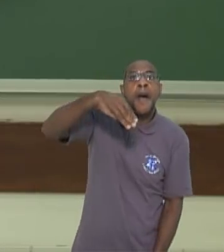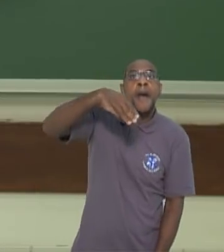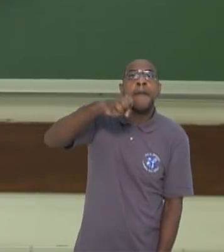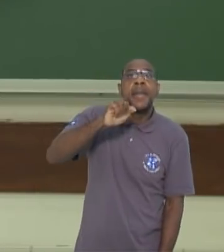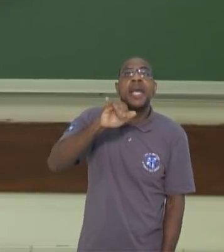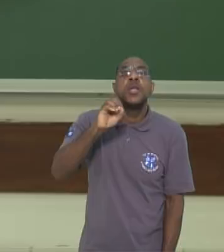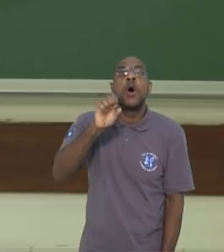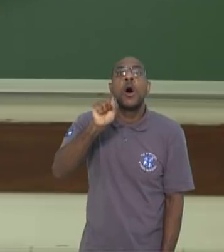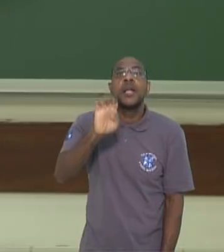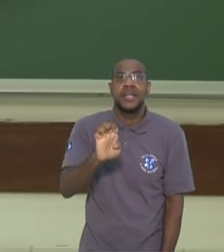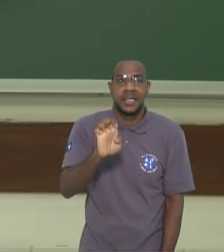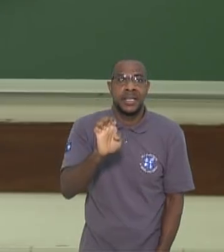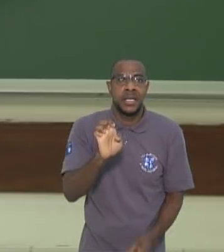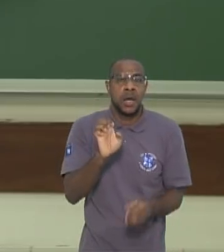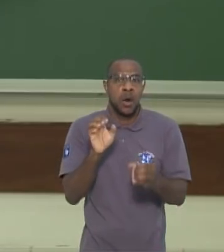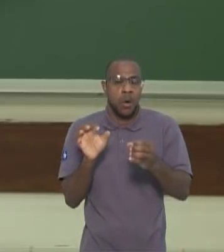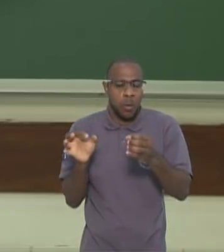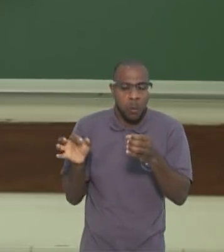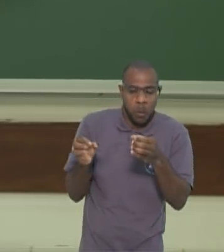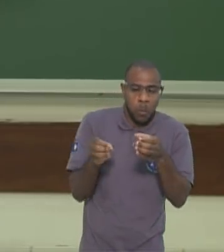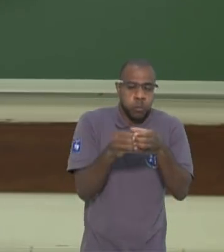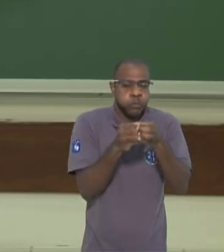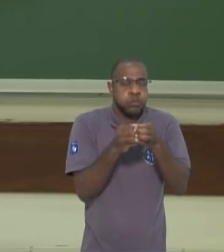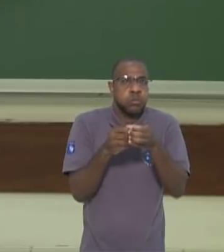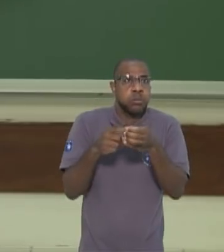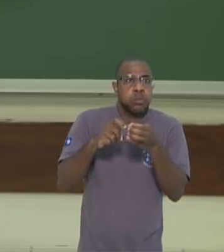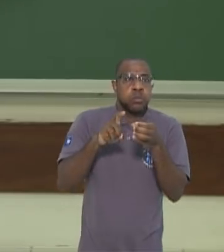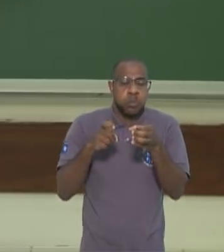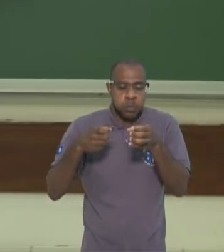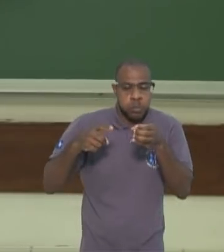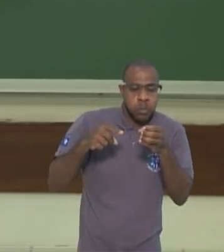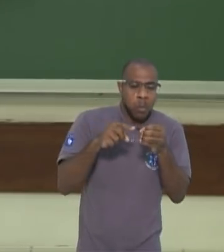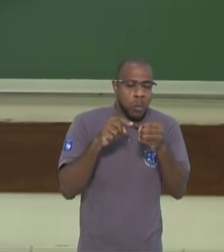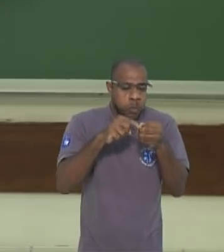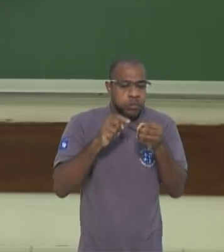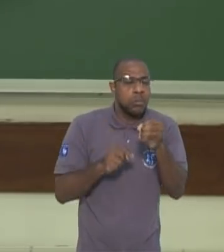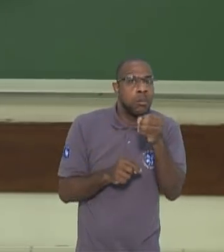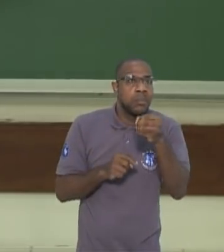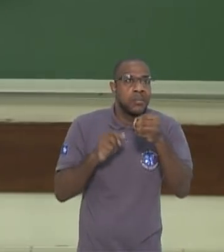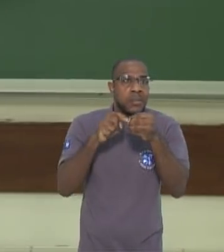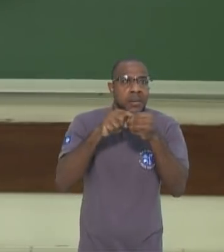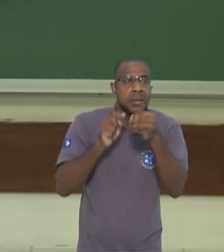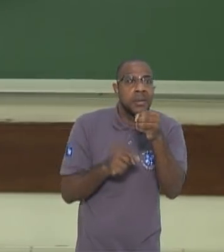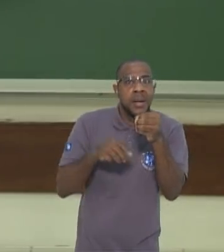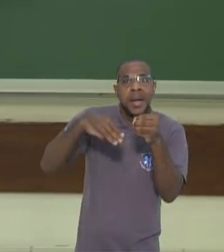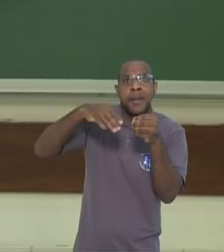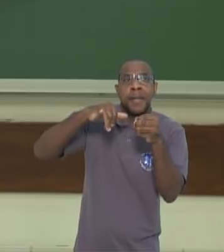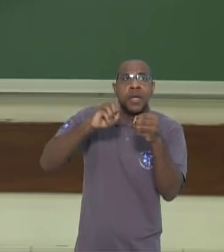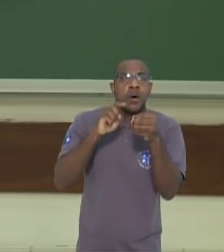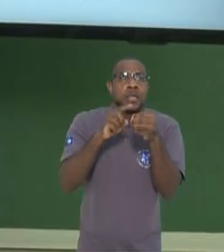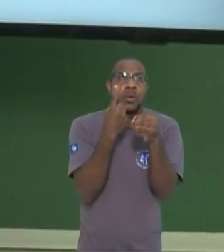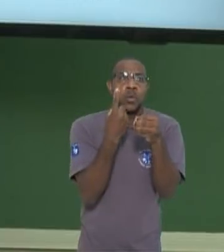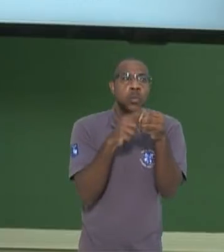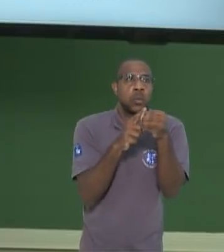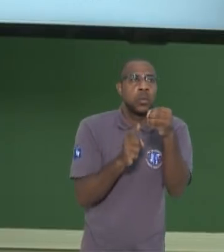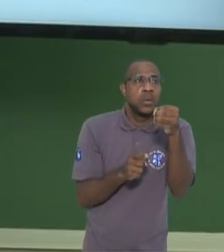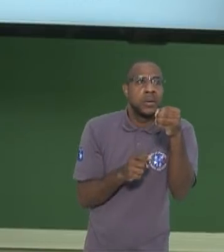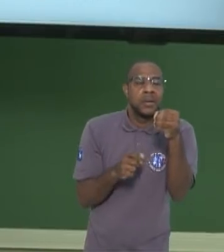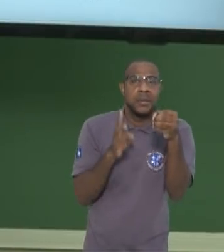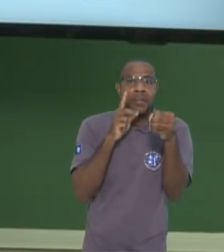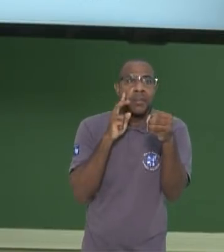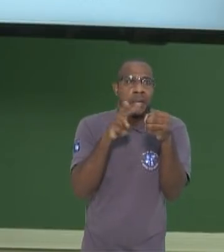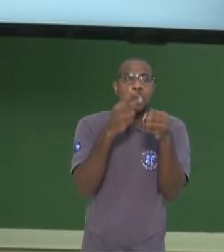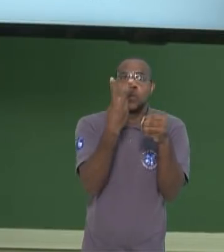mitose e meiose, a gente já falou disso lá no comecinho da disciplina. Mas para lembrar aqui essa figura, está acontecendo aqui a meiose 1. Está representado aqui